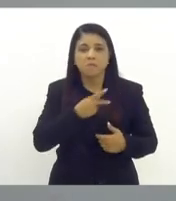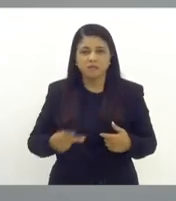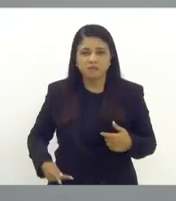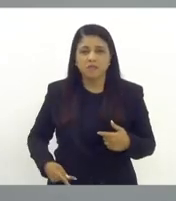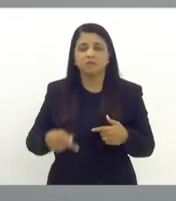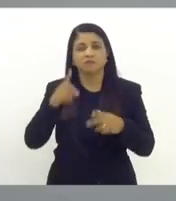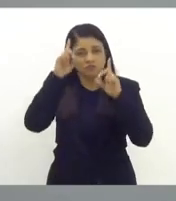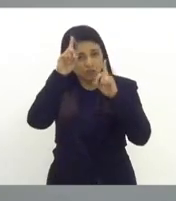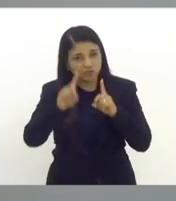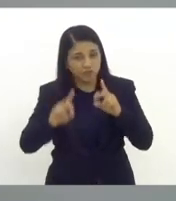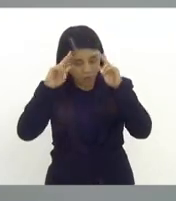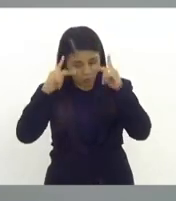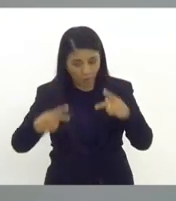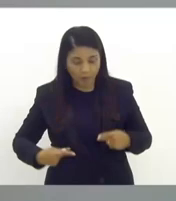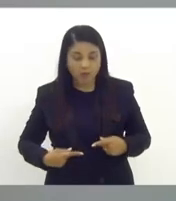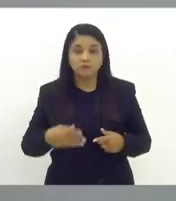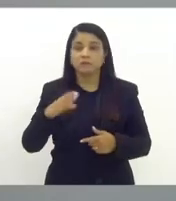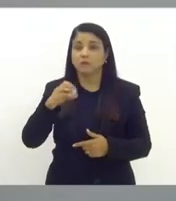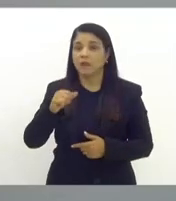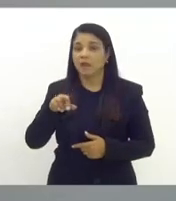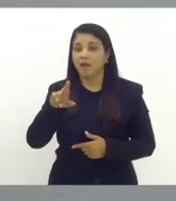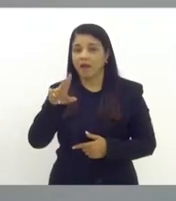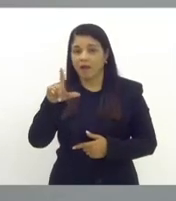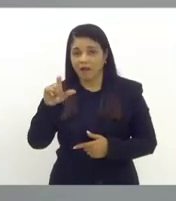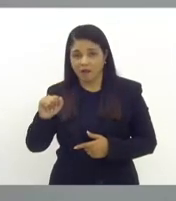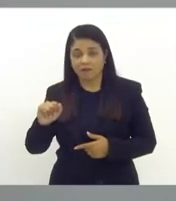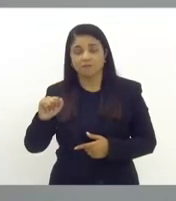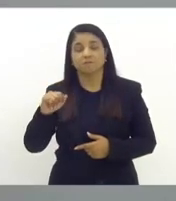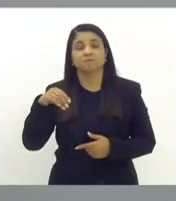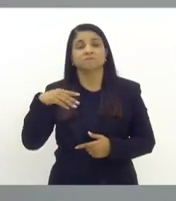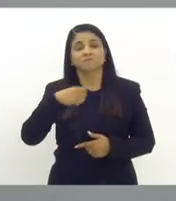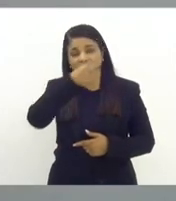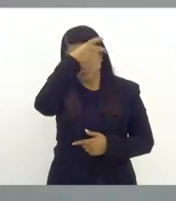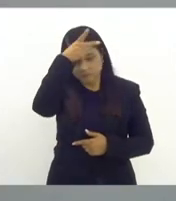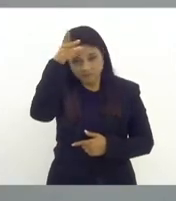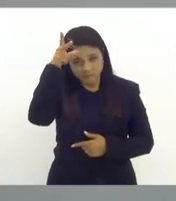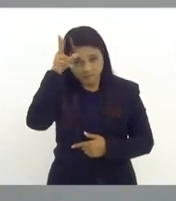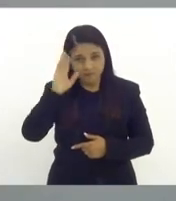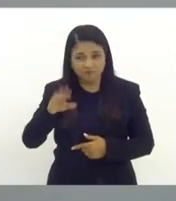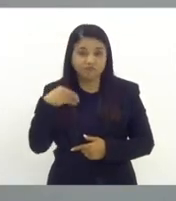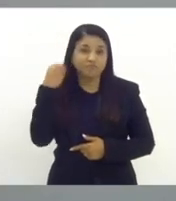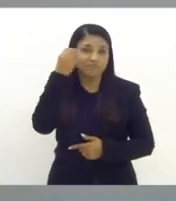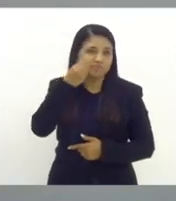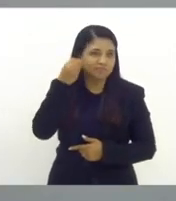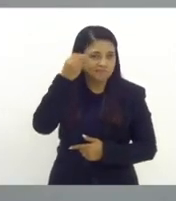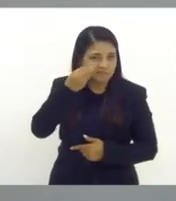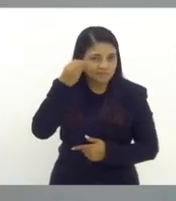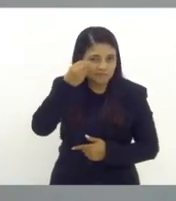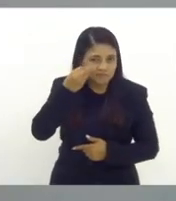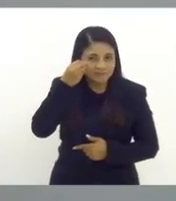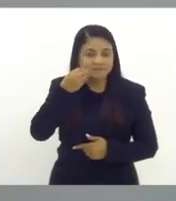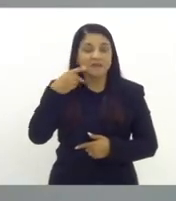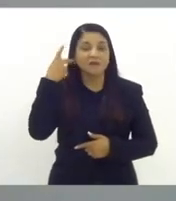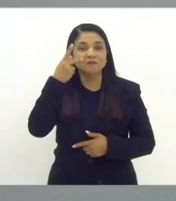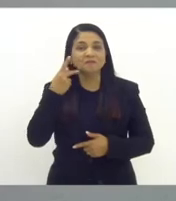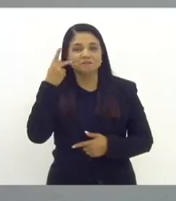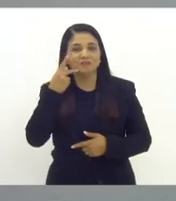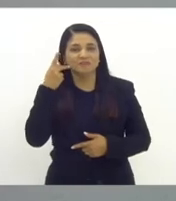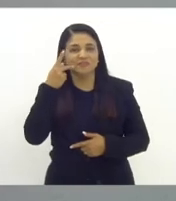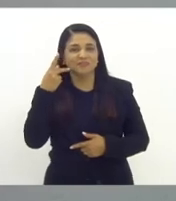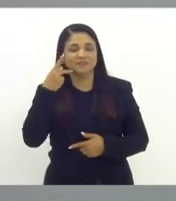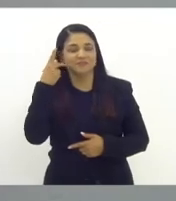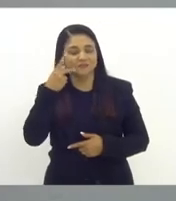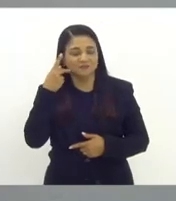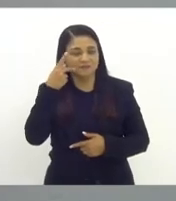Humanos aqui a Carla Machado já foi prefeita tem uma voz de experiência nessa questão da de políticas públicas né